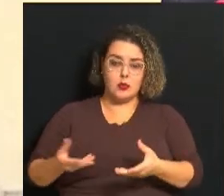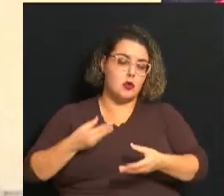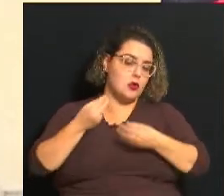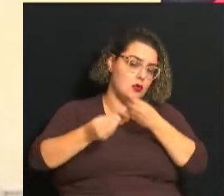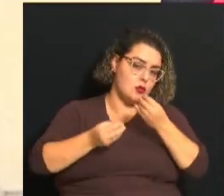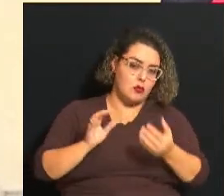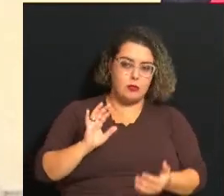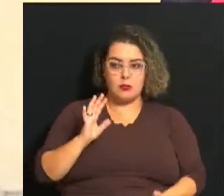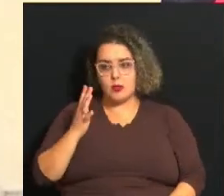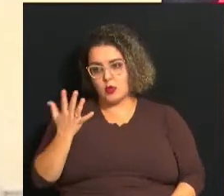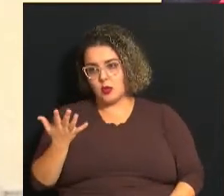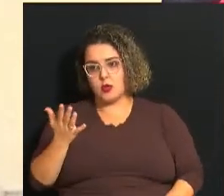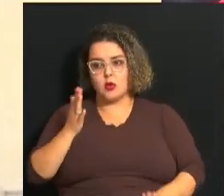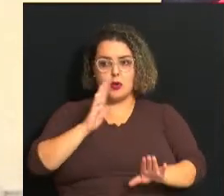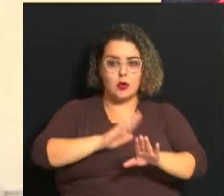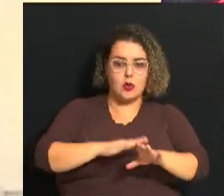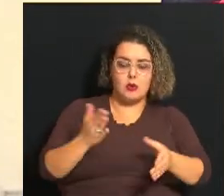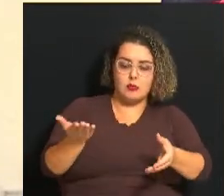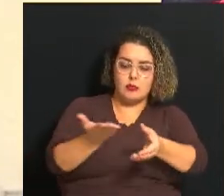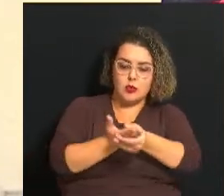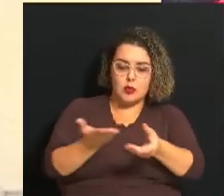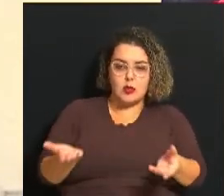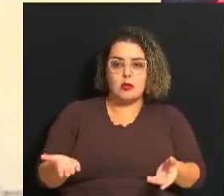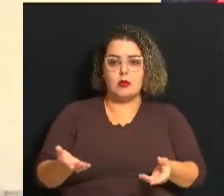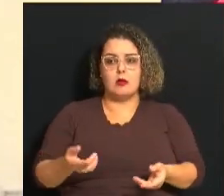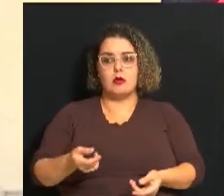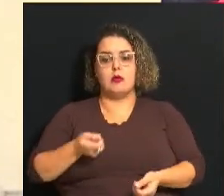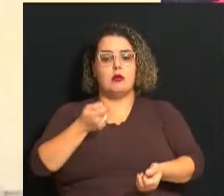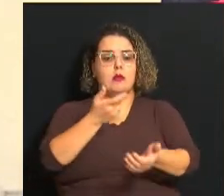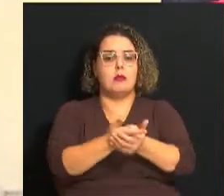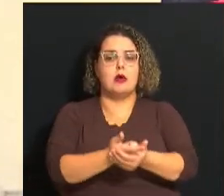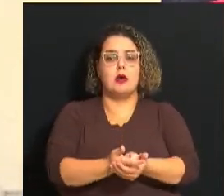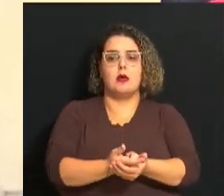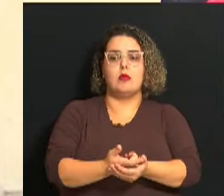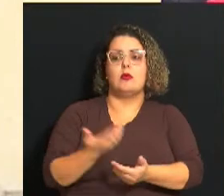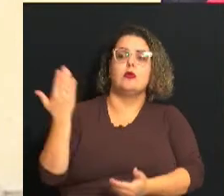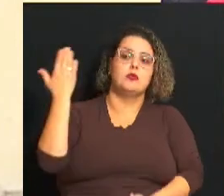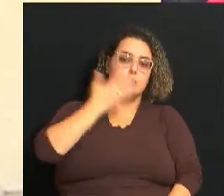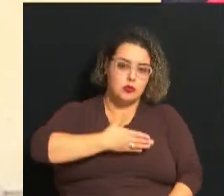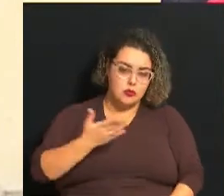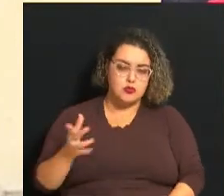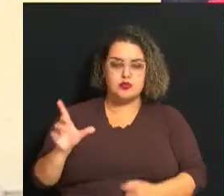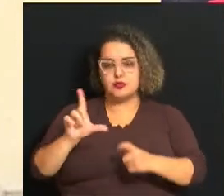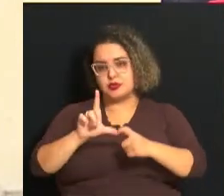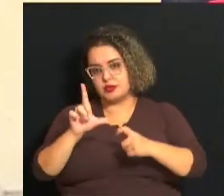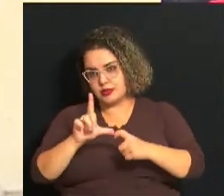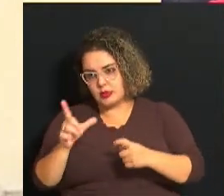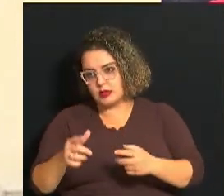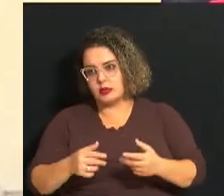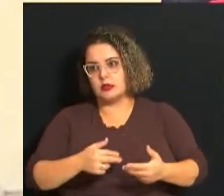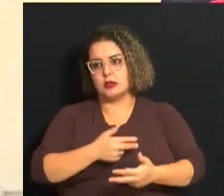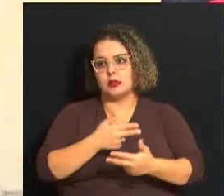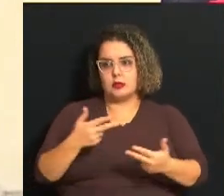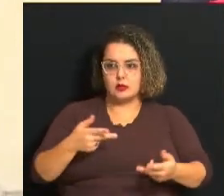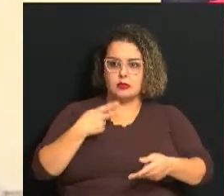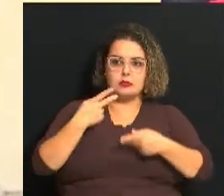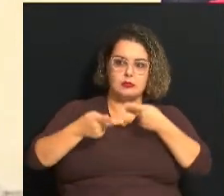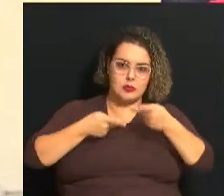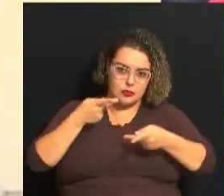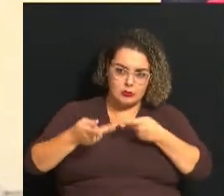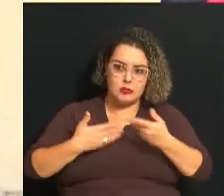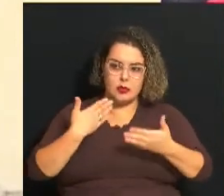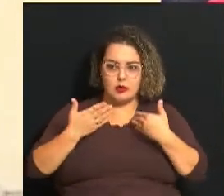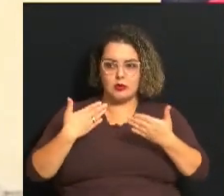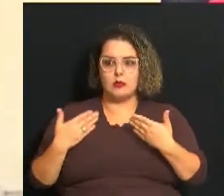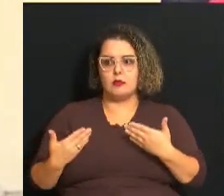funciona as ações indenizações o ônus da prova os laudos tem bastante coisa para gente conversar de acordo com o tema